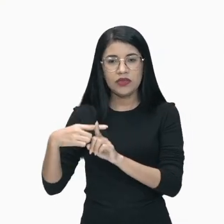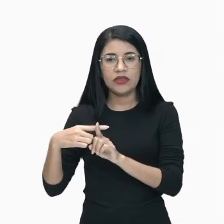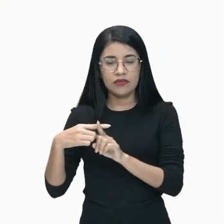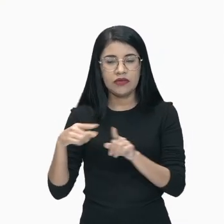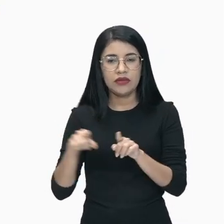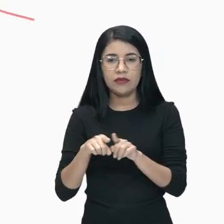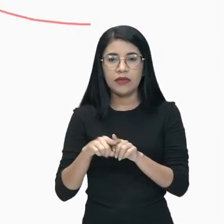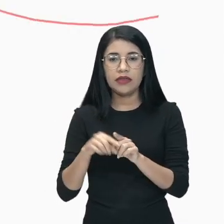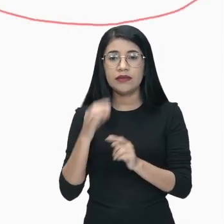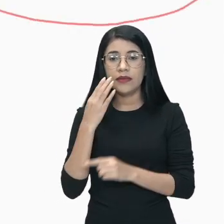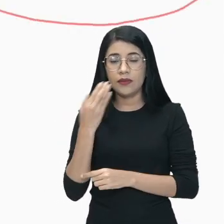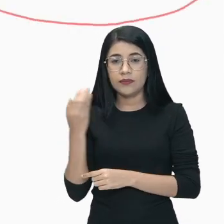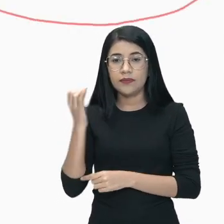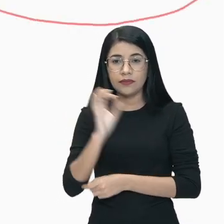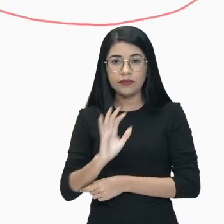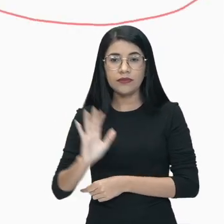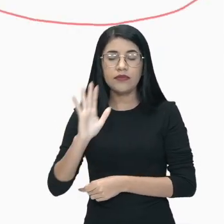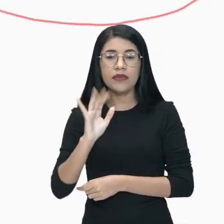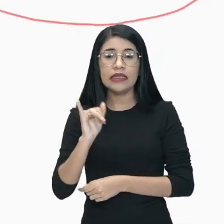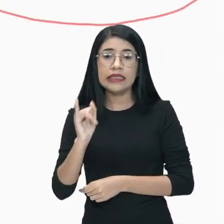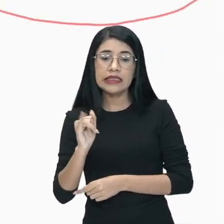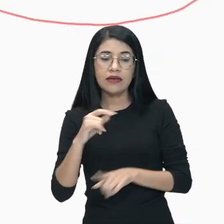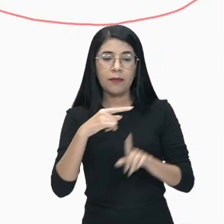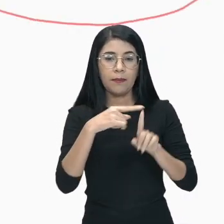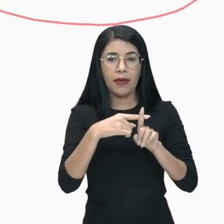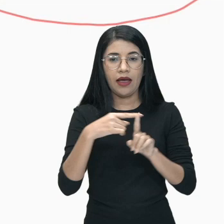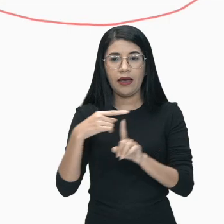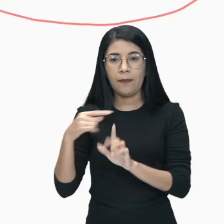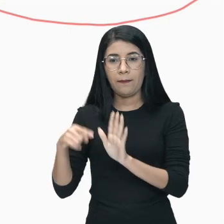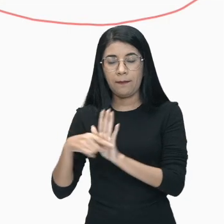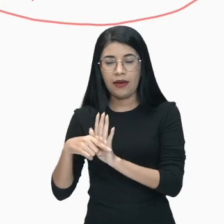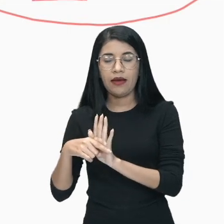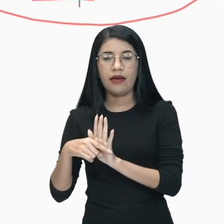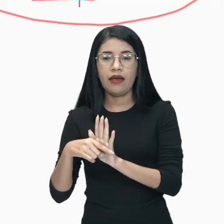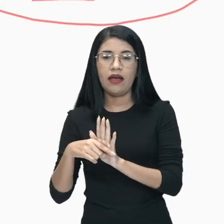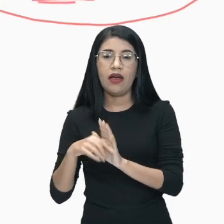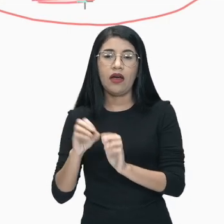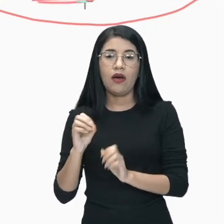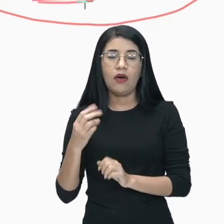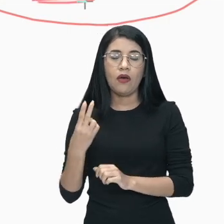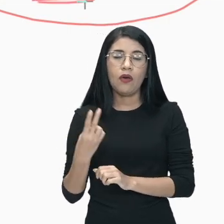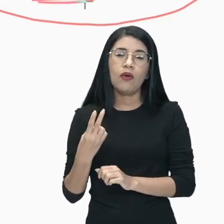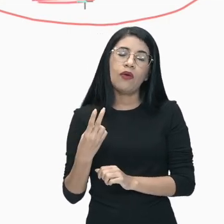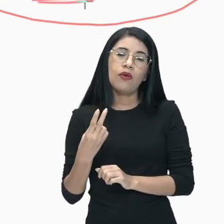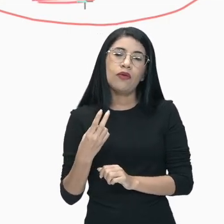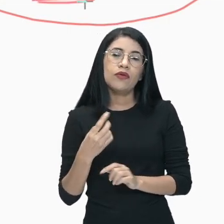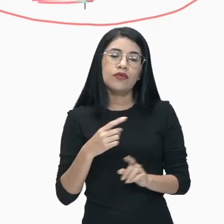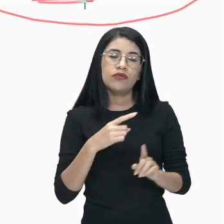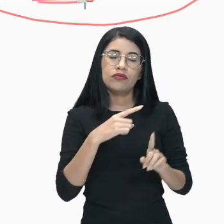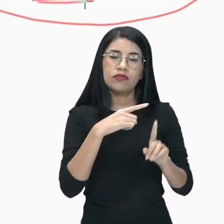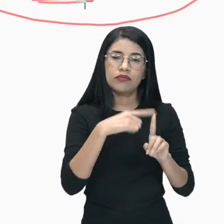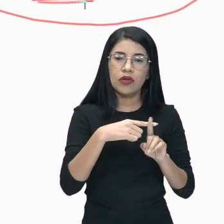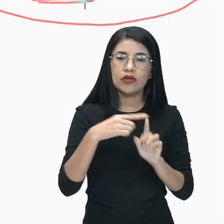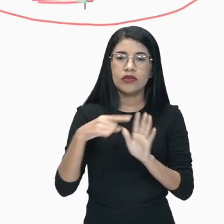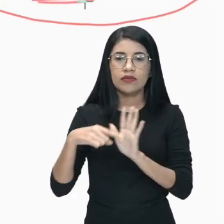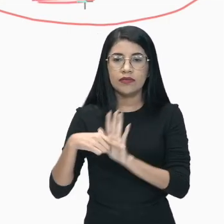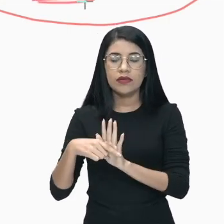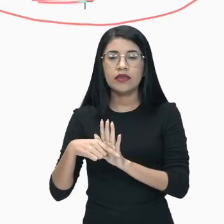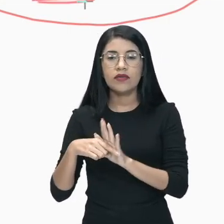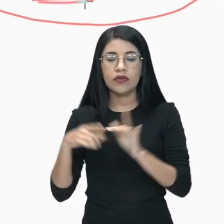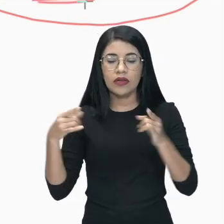têm sinais opostos, aqui, ó, eu vou ter uma força de atração. Isso vai